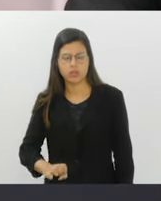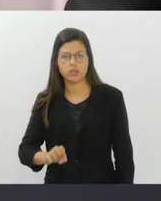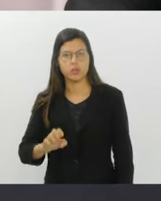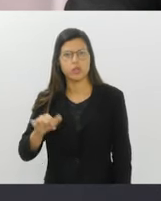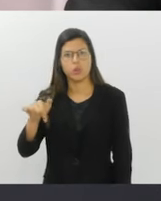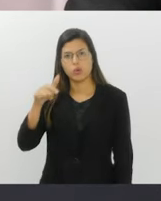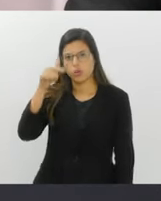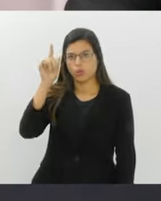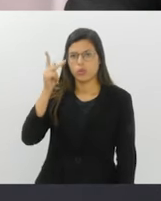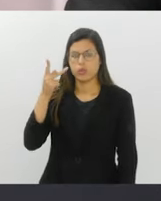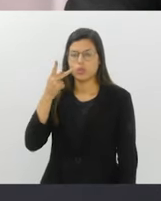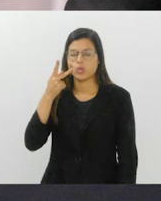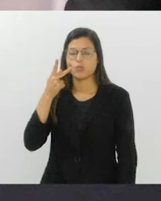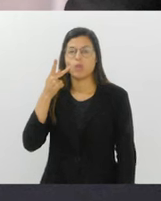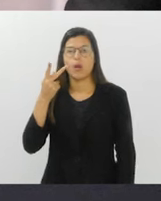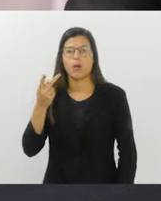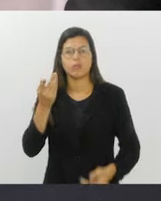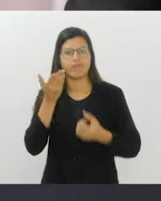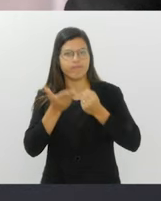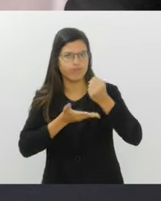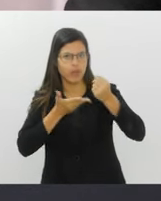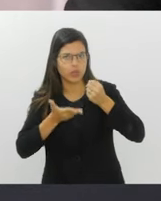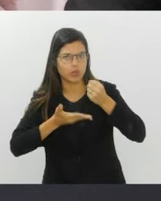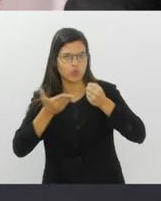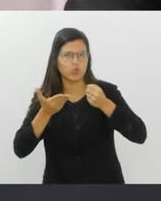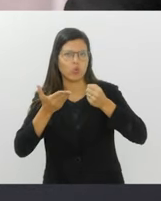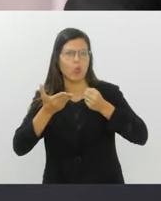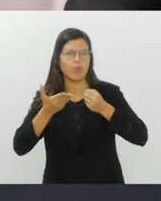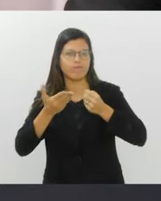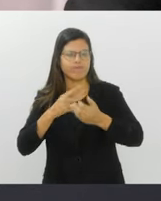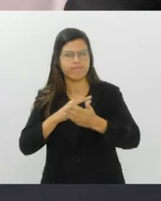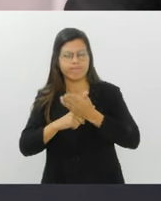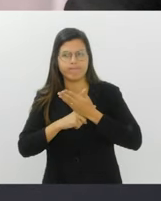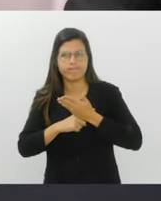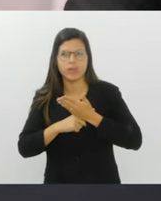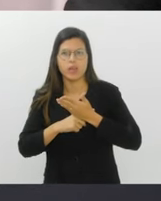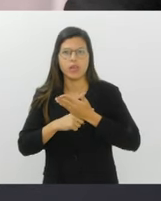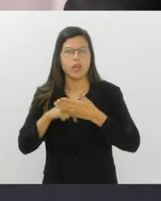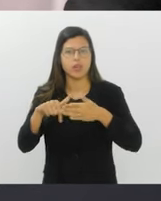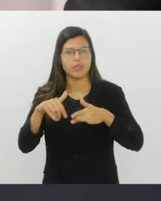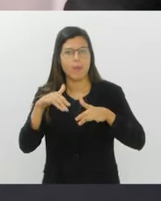embasou. E graças a esse pequeníssimo movimento,